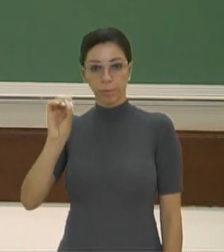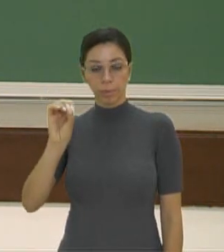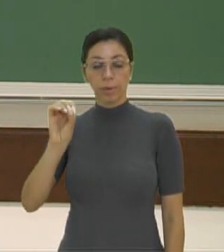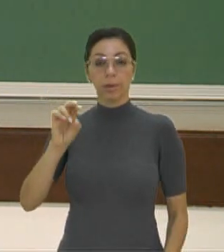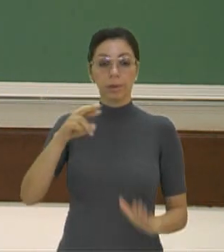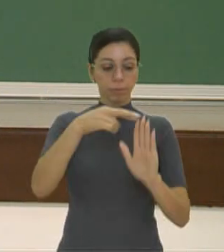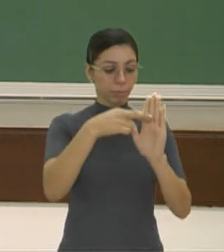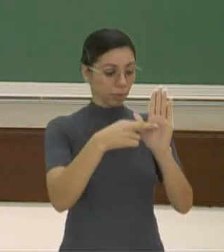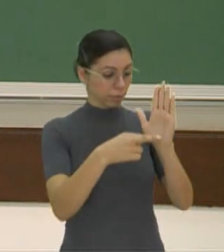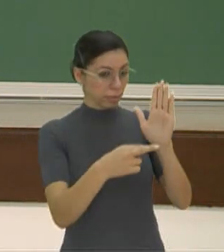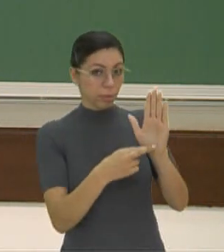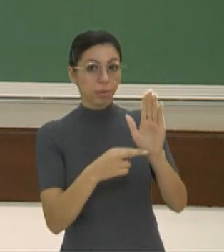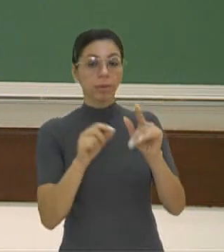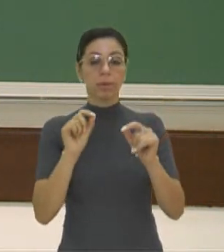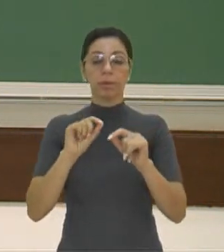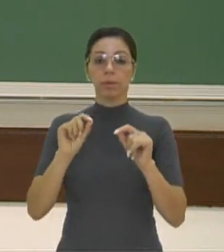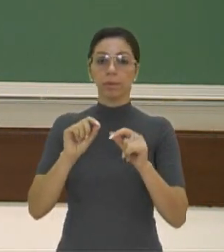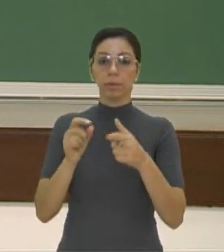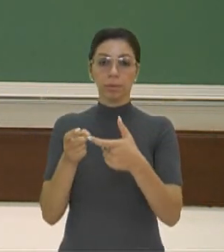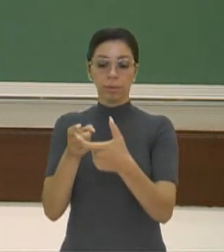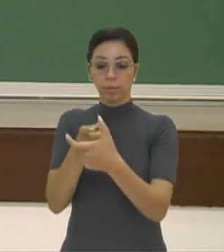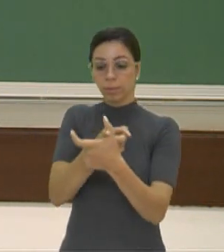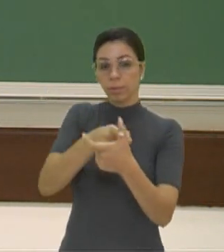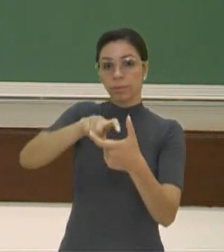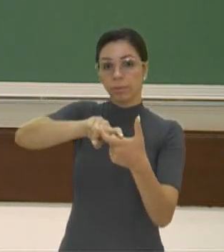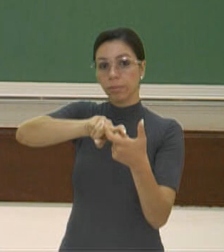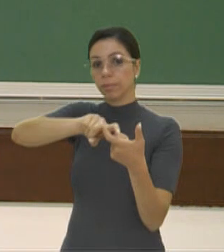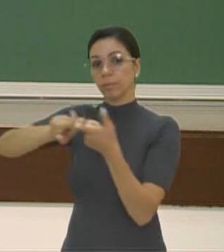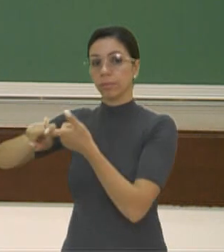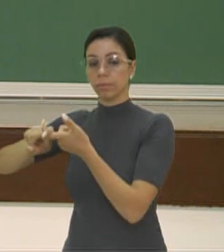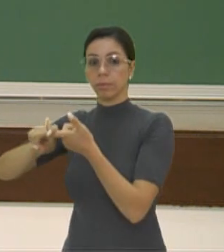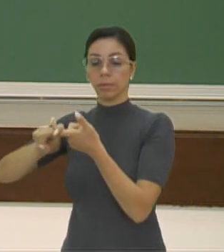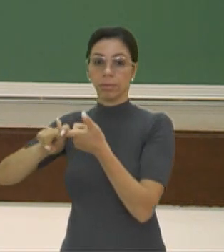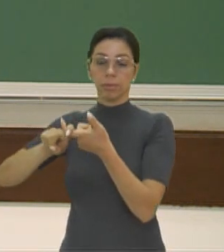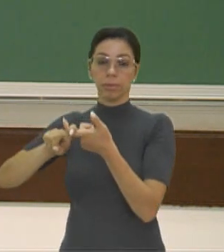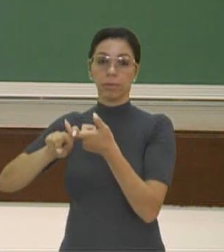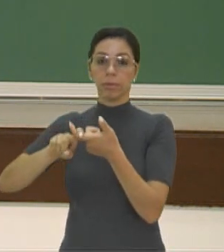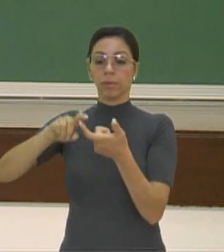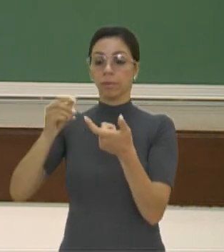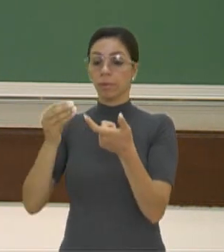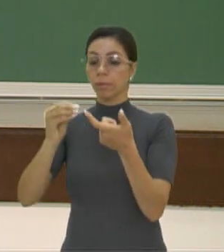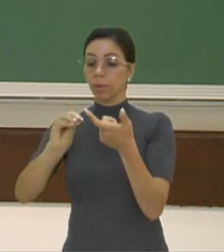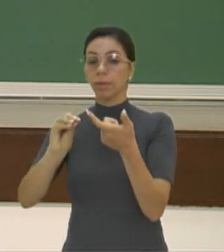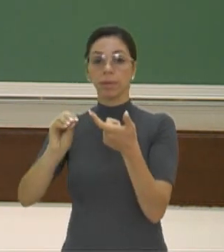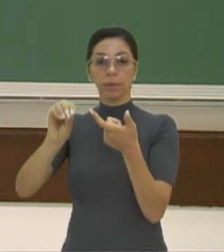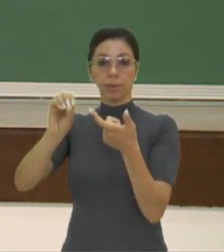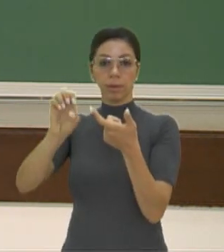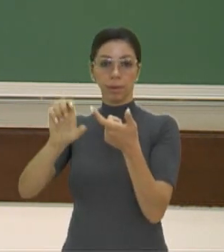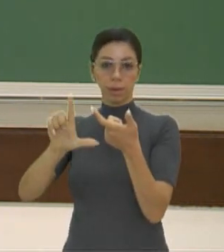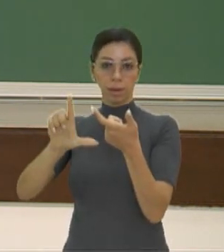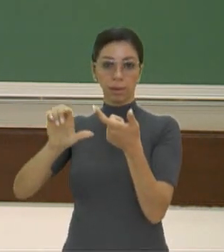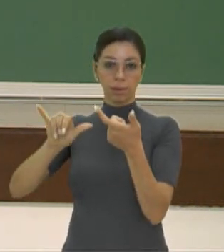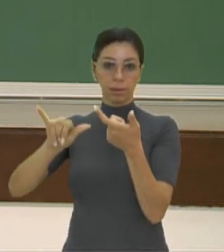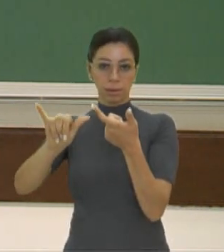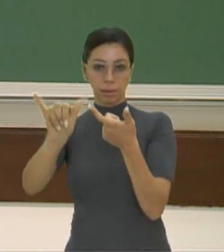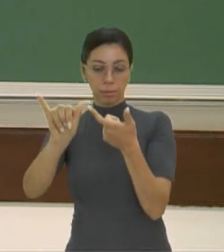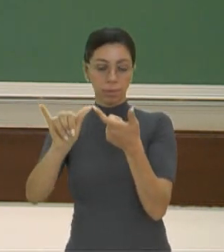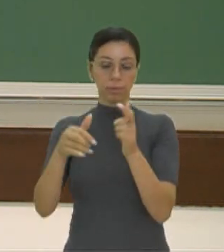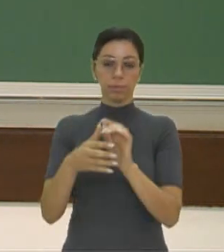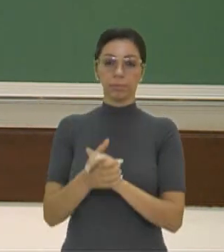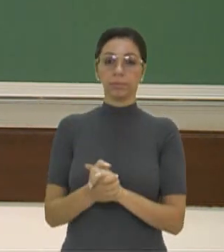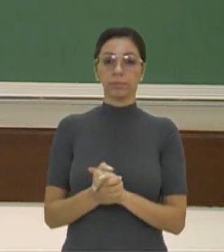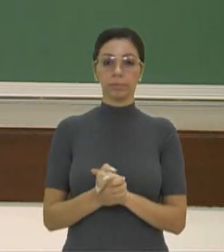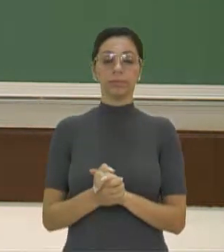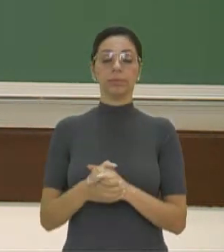do sufixo. Então, no fim do seu adjetivo, você vai colocar a expressão ly. E alguns advérbios